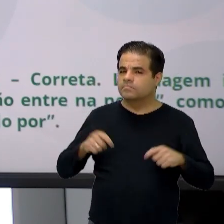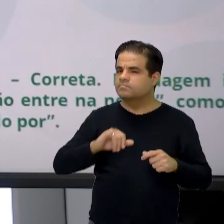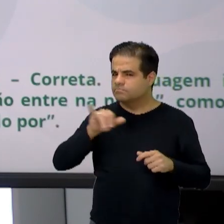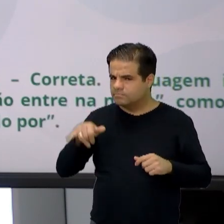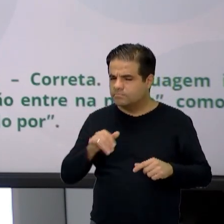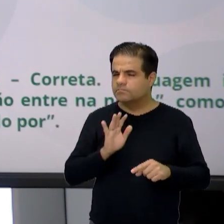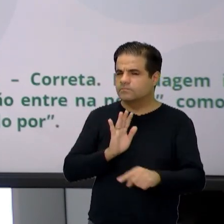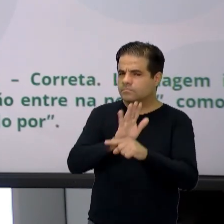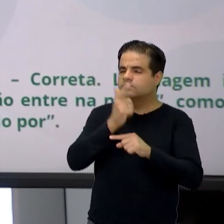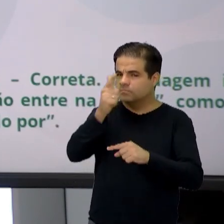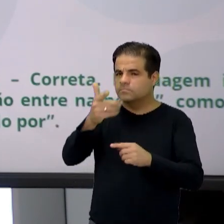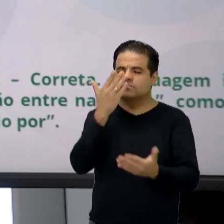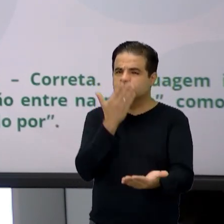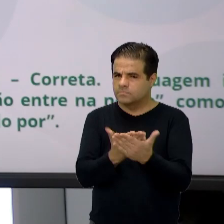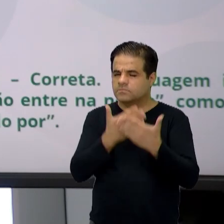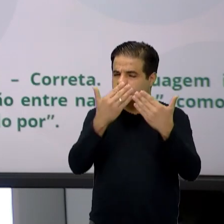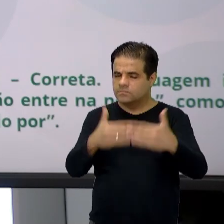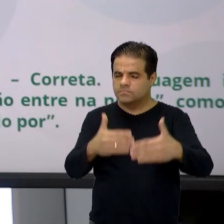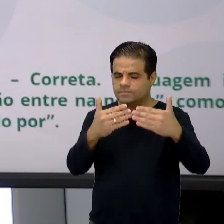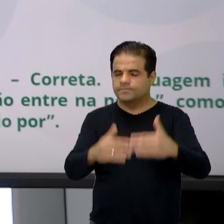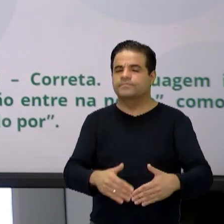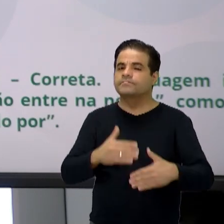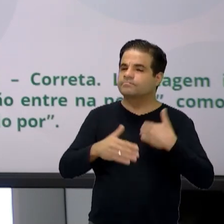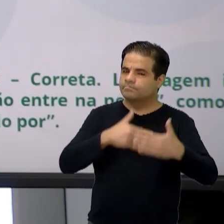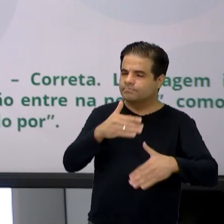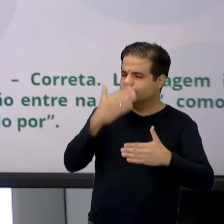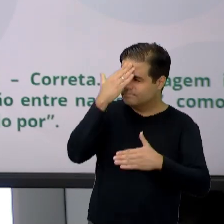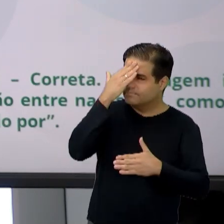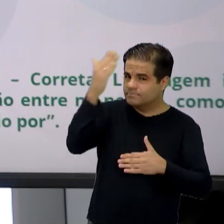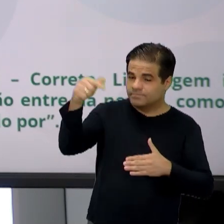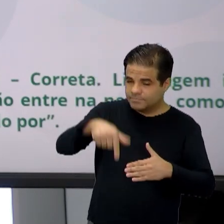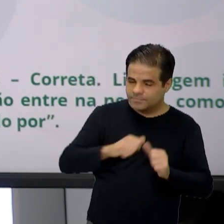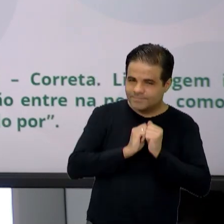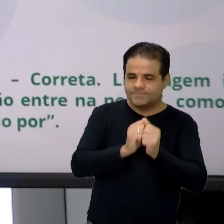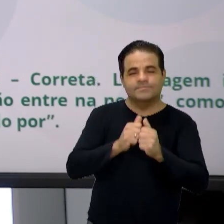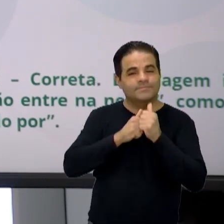proveitoso para vocês nas próximas provas, nos próximos certames. E obrigado por